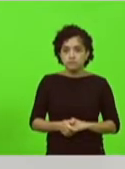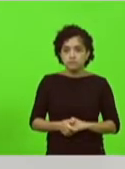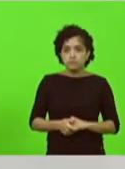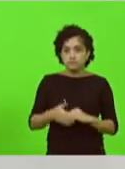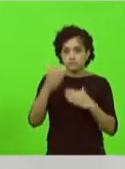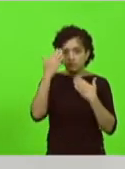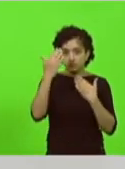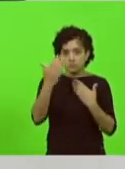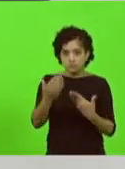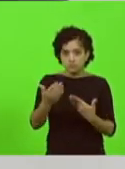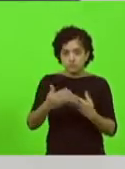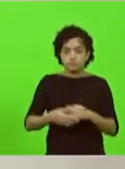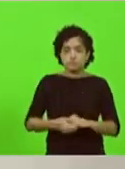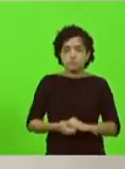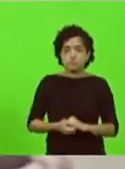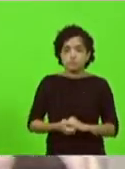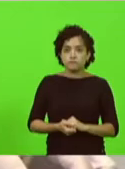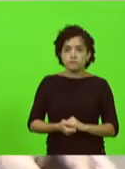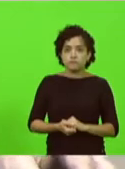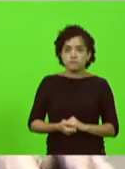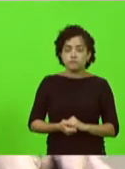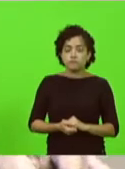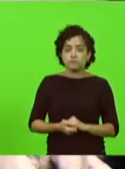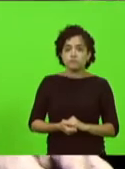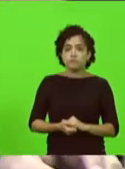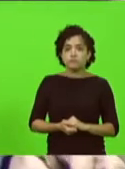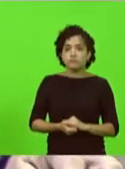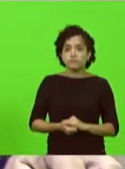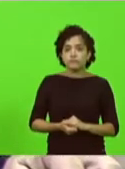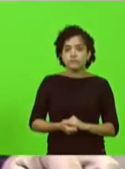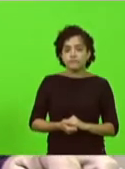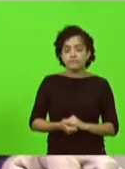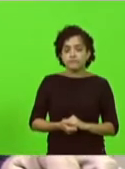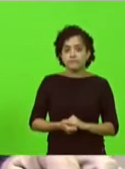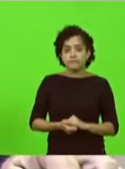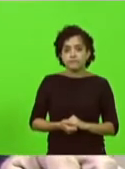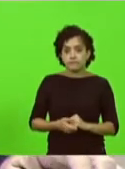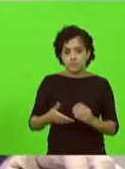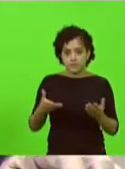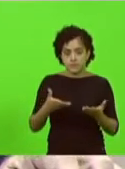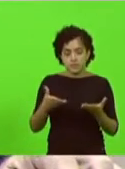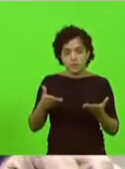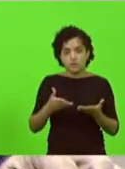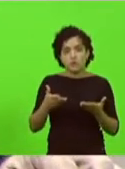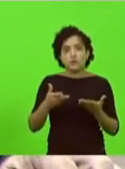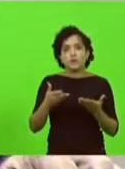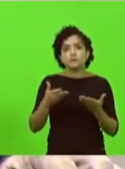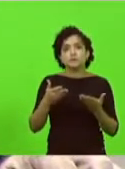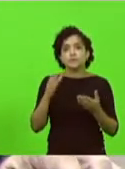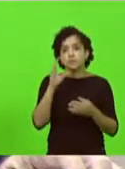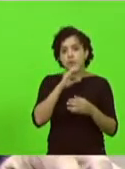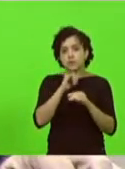Obrigado, deputado doutor Vicente Caropreso. Agora, nas breves comunicações, escrito